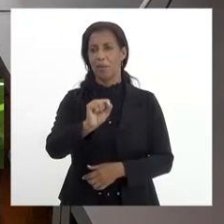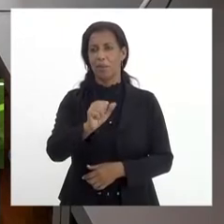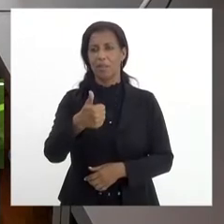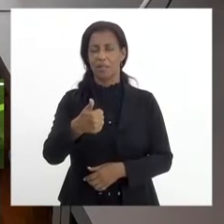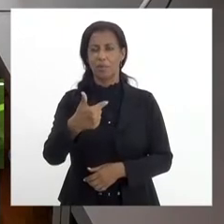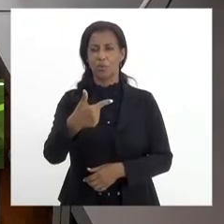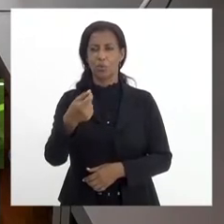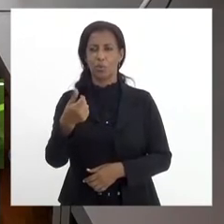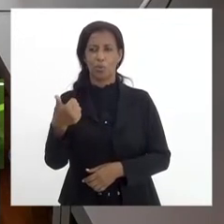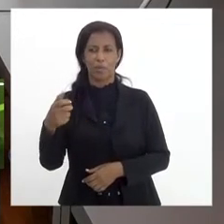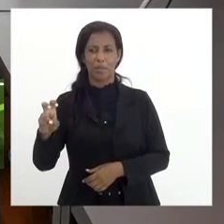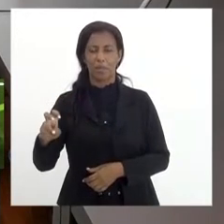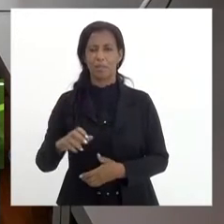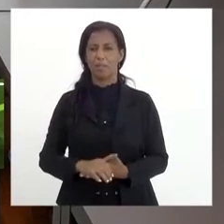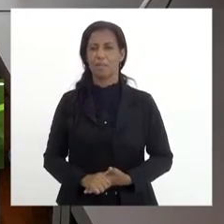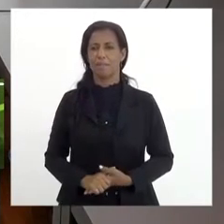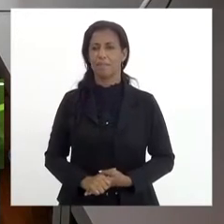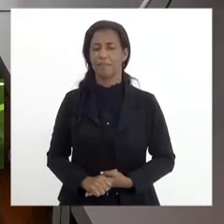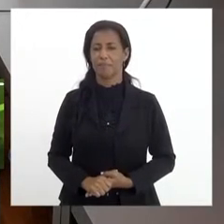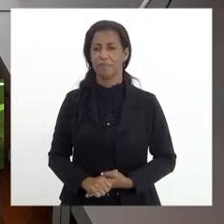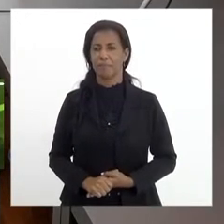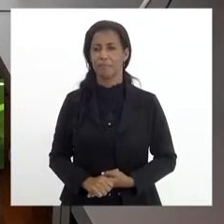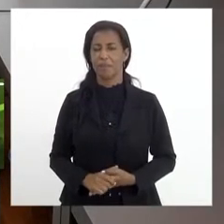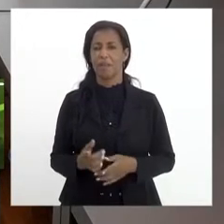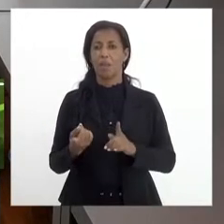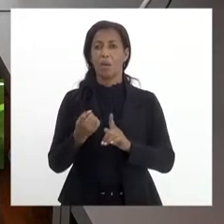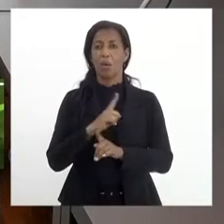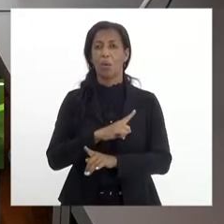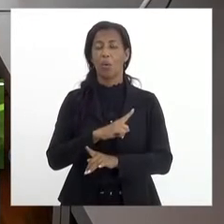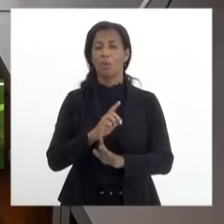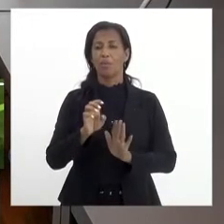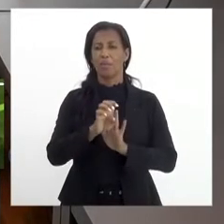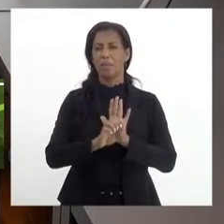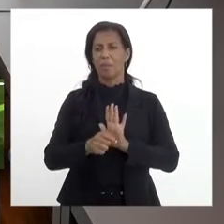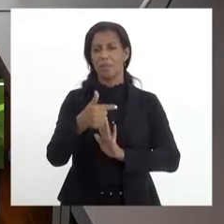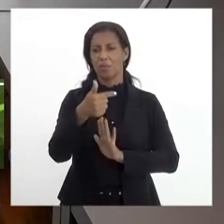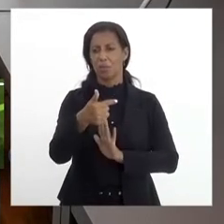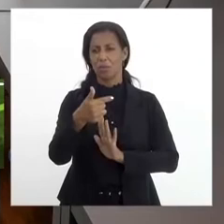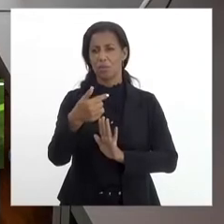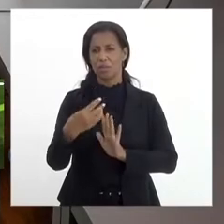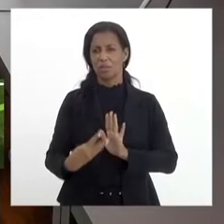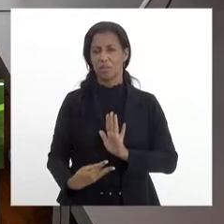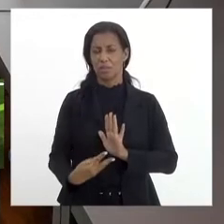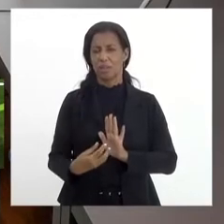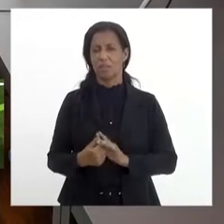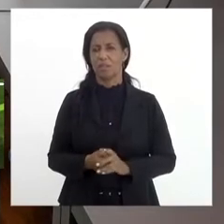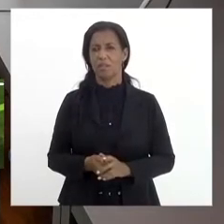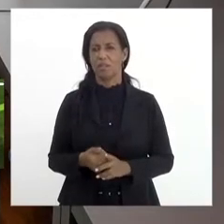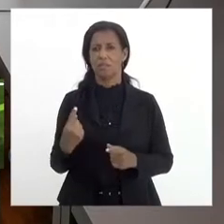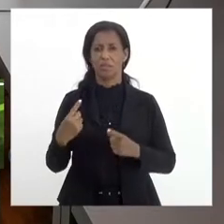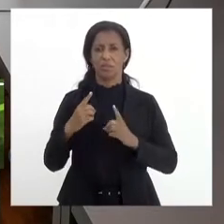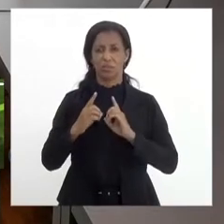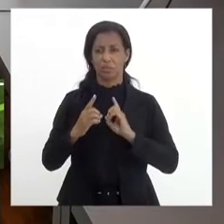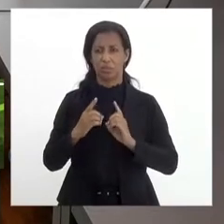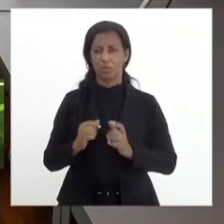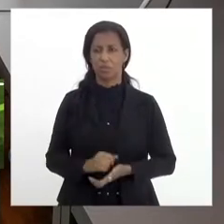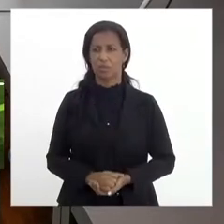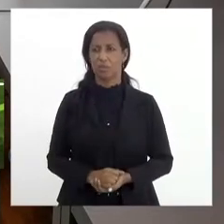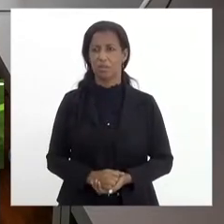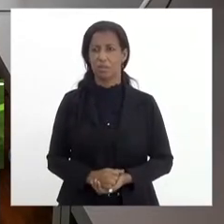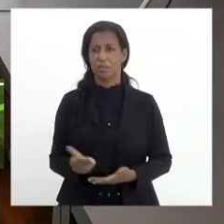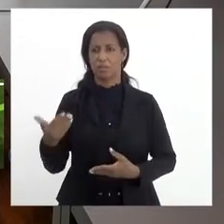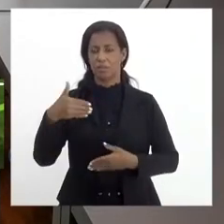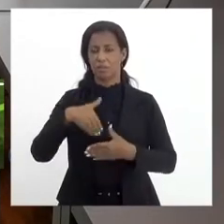do deputado André Lazzaroni. O parecer é contrário à emenda 1, favorável às emendas 2 e 3. Em discussão?